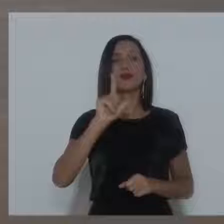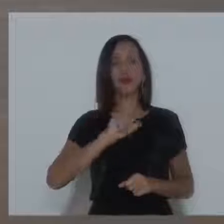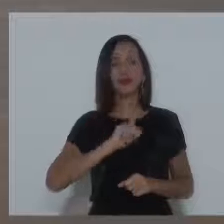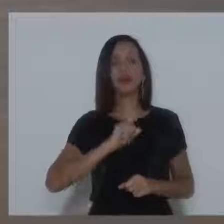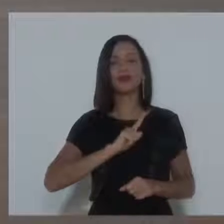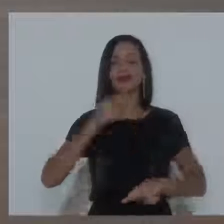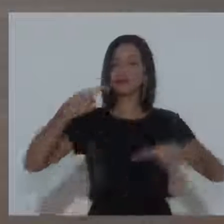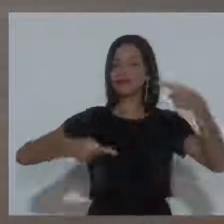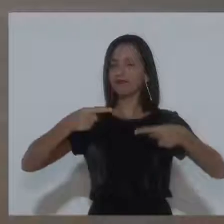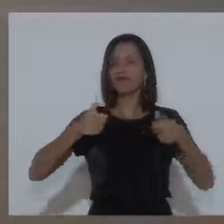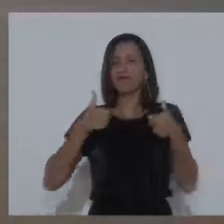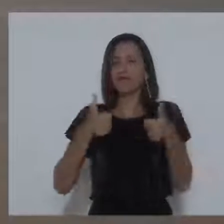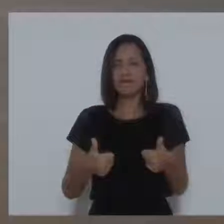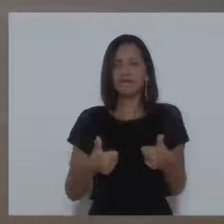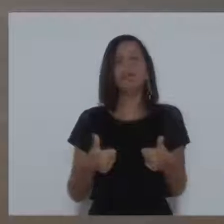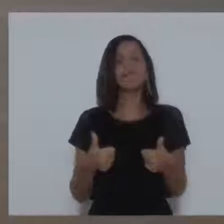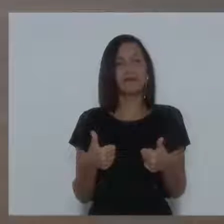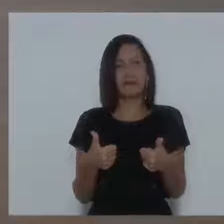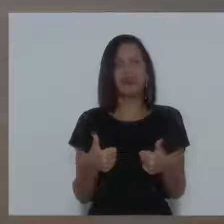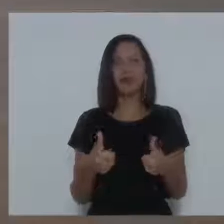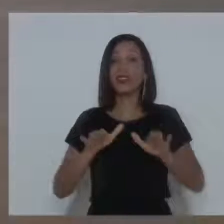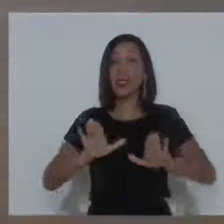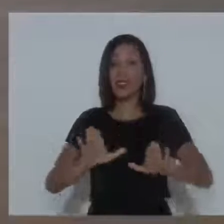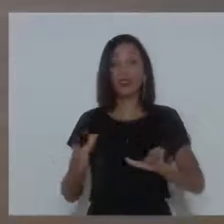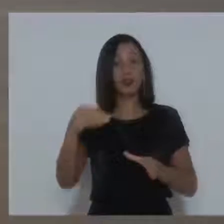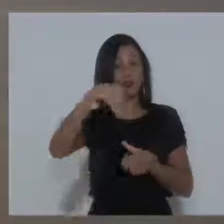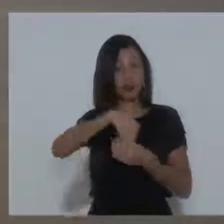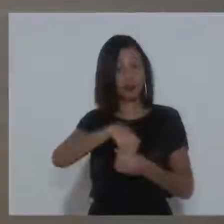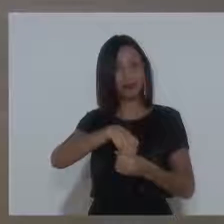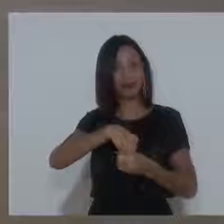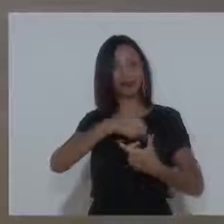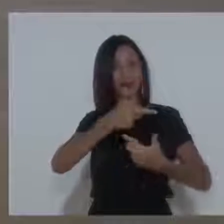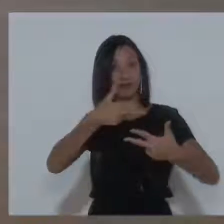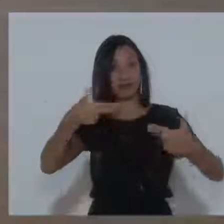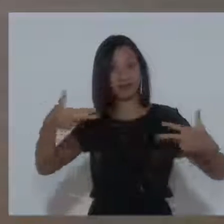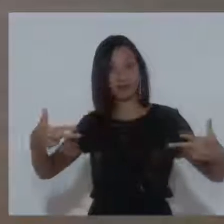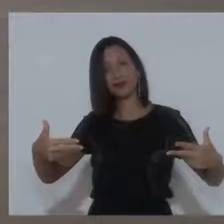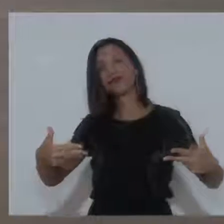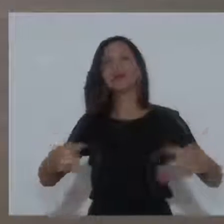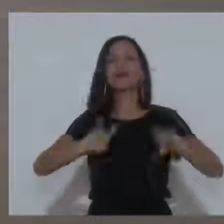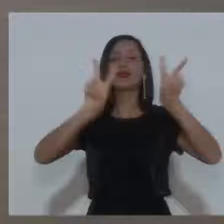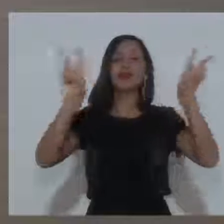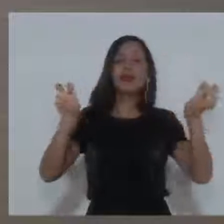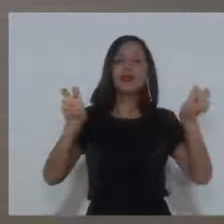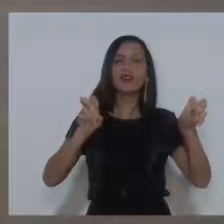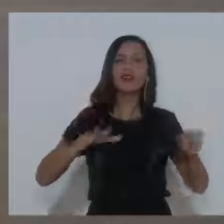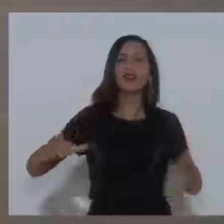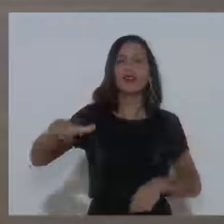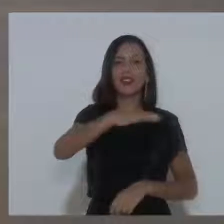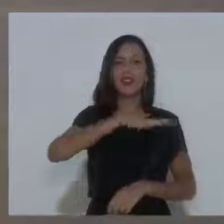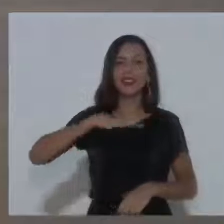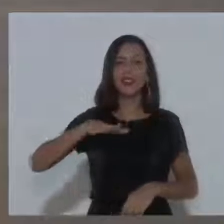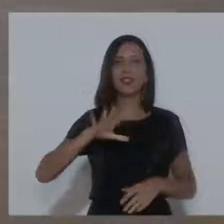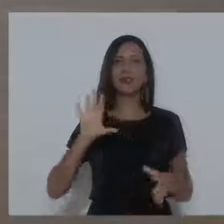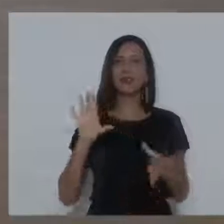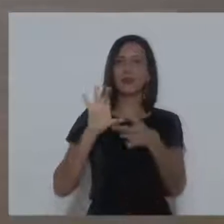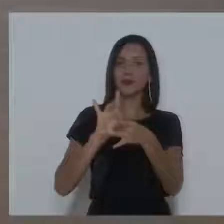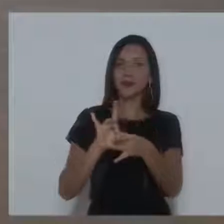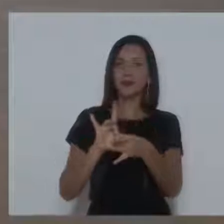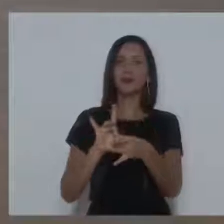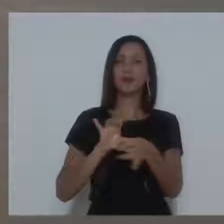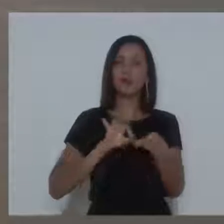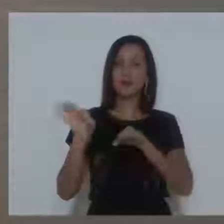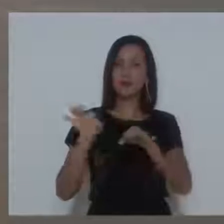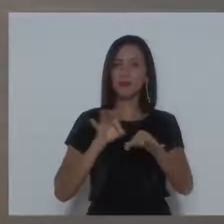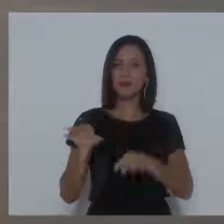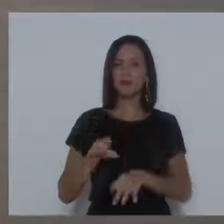boa, e envolve diversos assuntos nessa área. Um assunto, acho que importante, que vai envolver o plano diretor, que envolve o plano diretor,